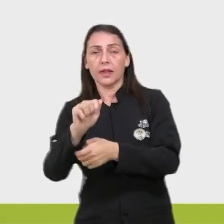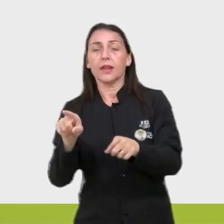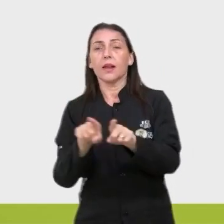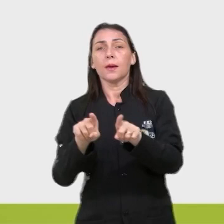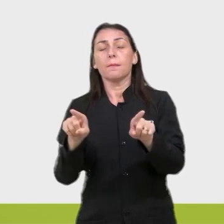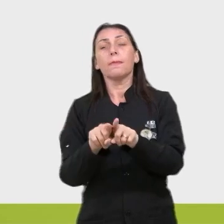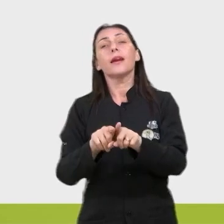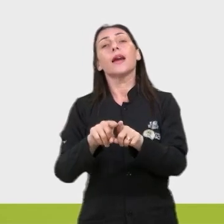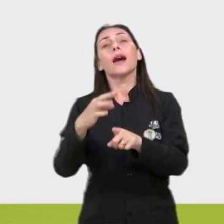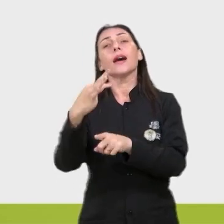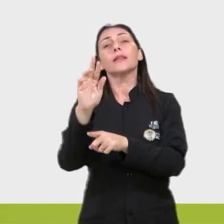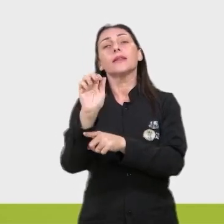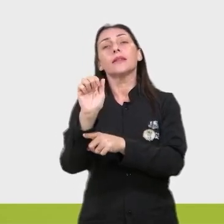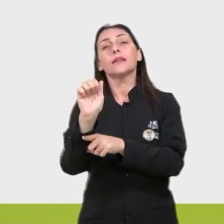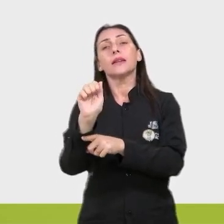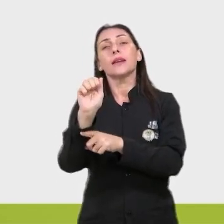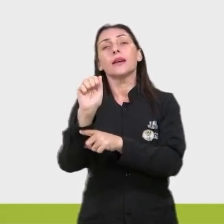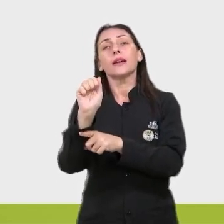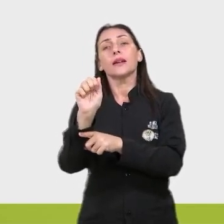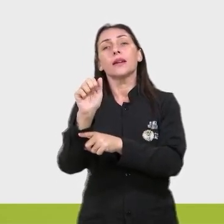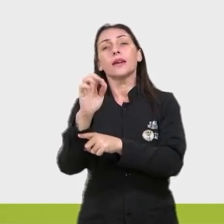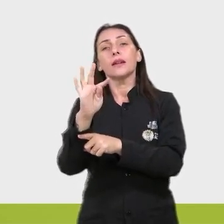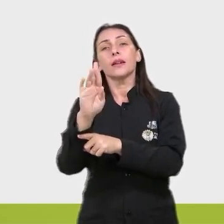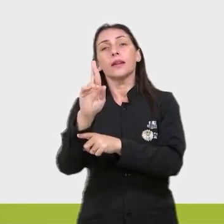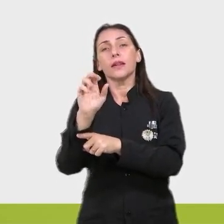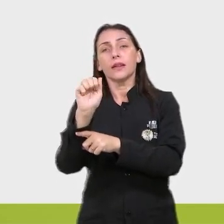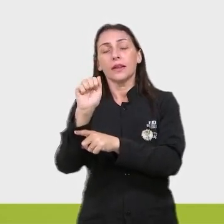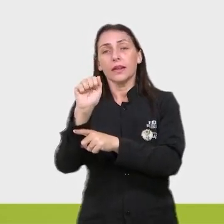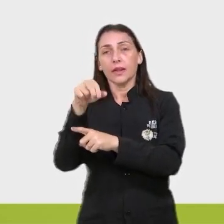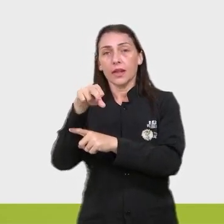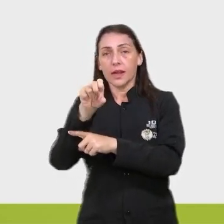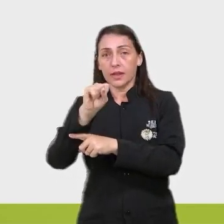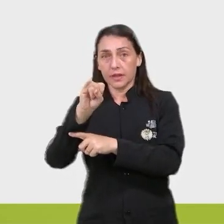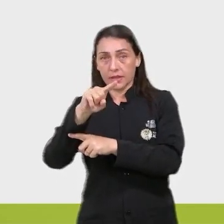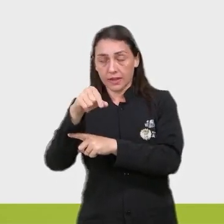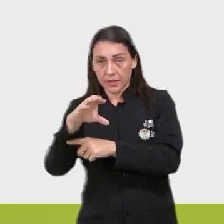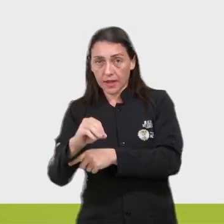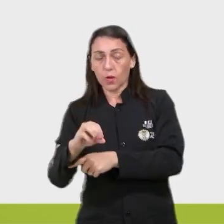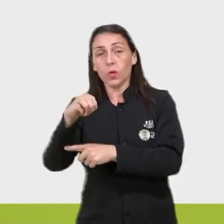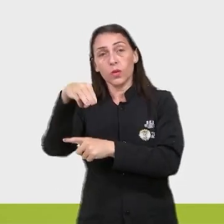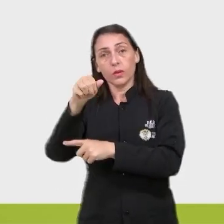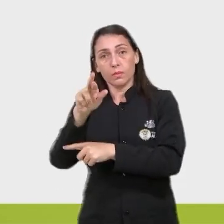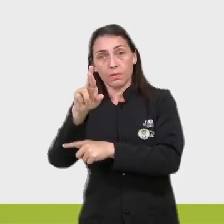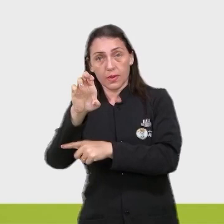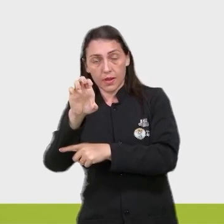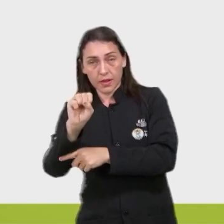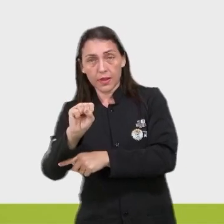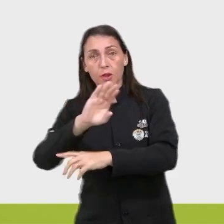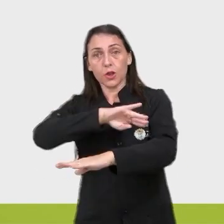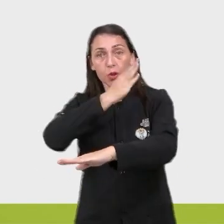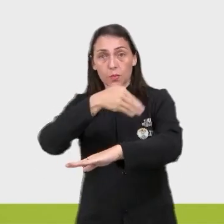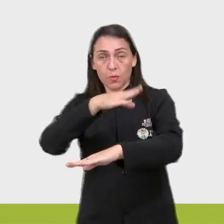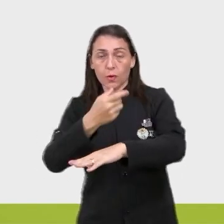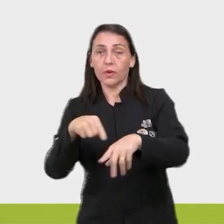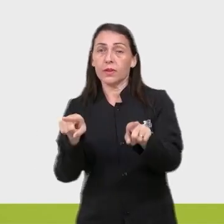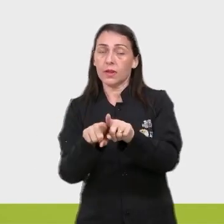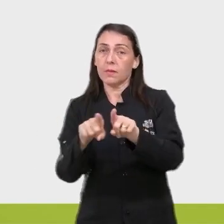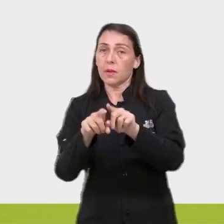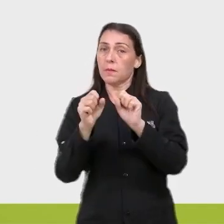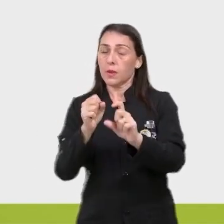de transição, tá? Esses mares de morros aqui também pode ser encontrado em algumas outras bibliografias,